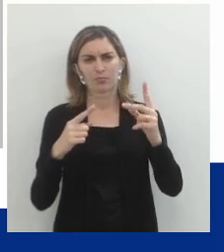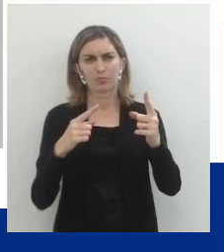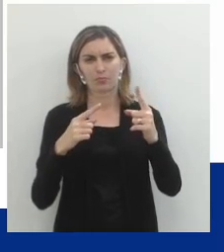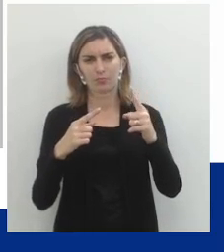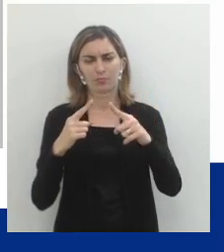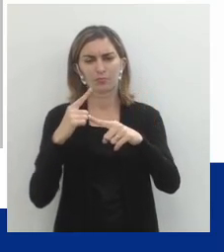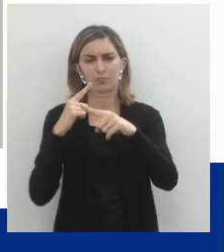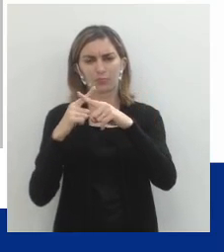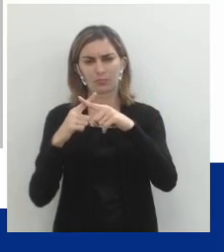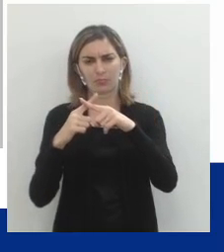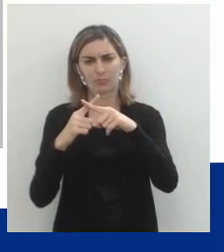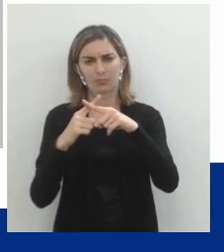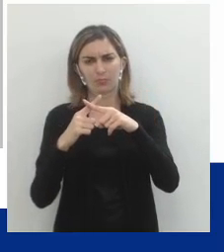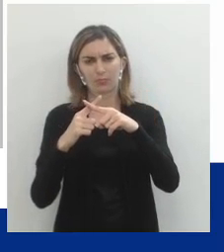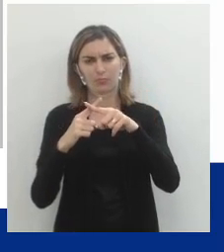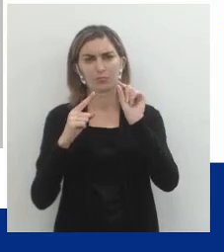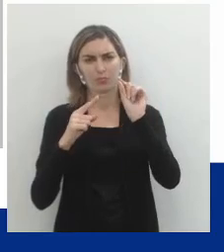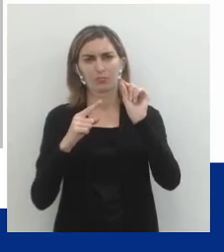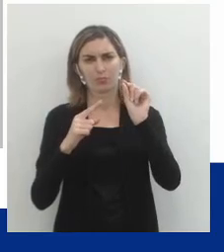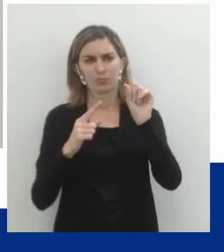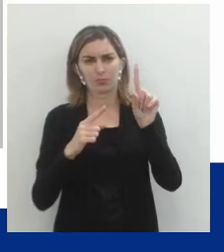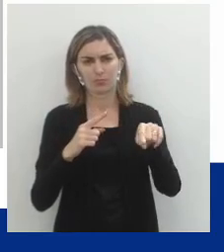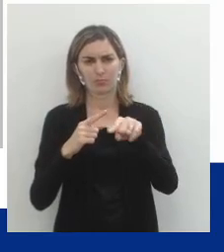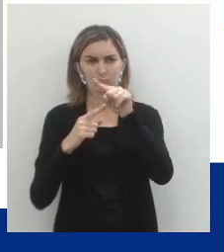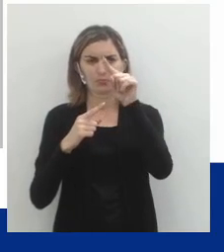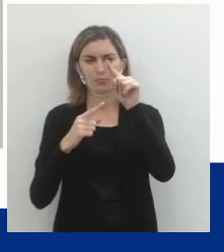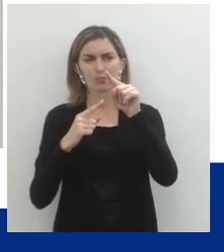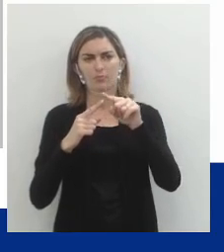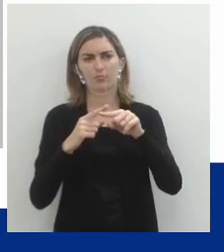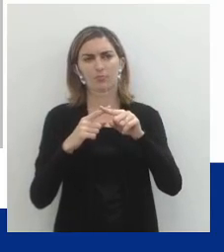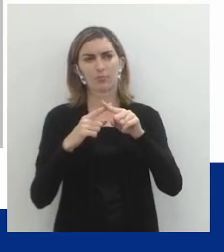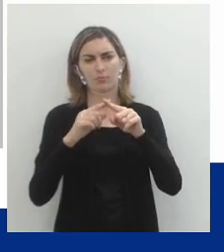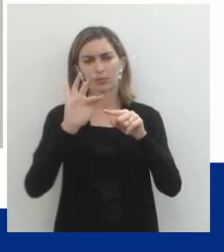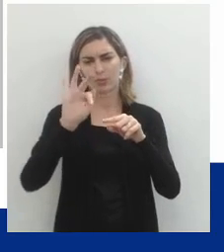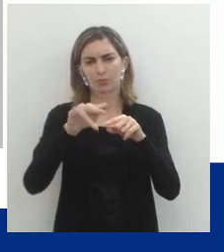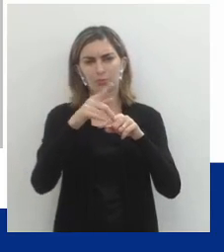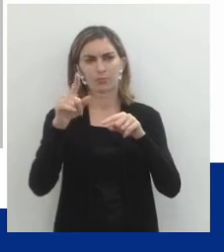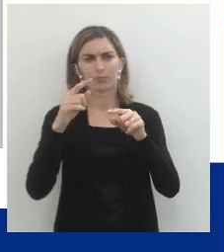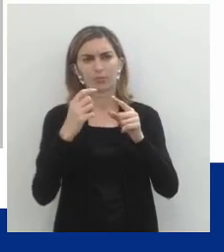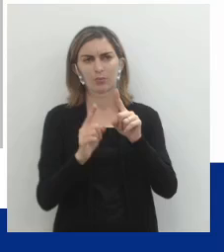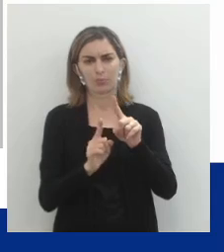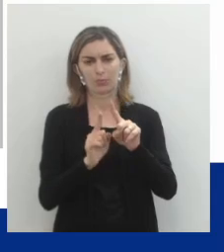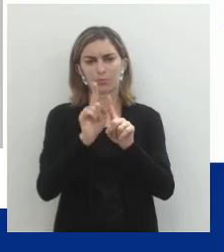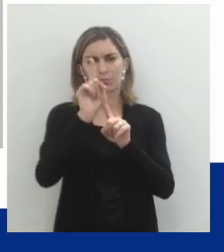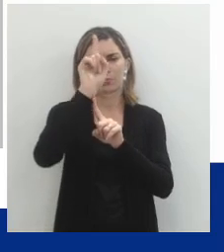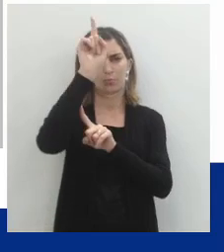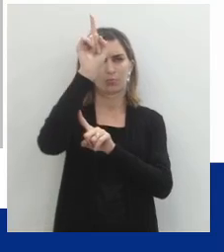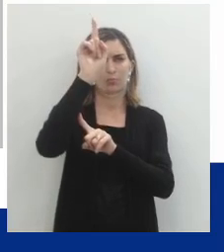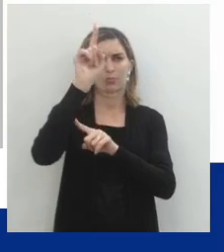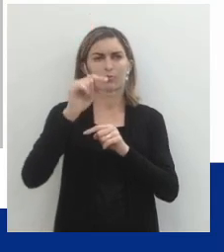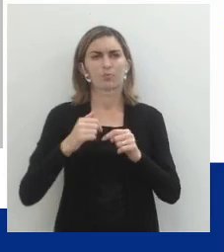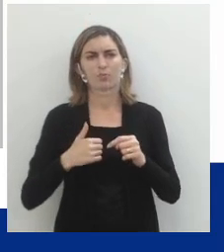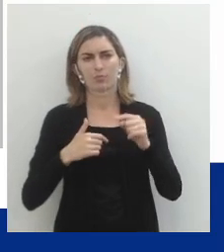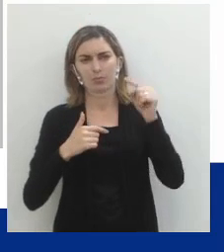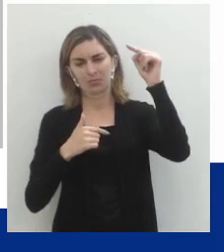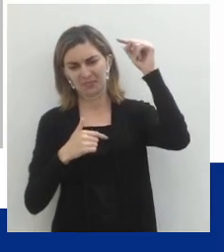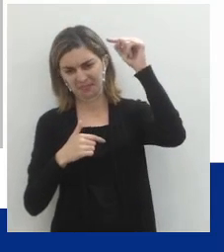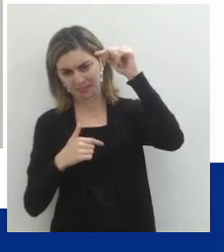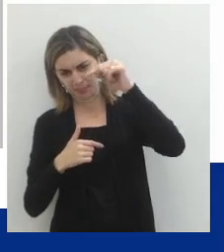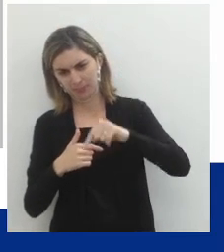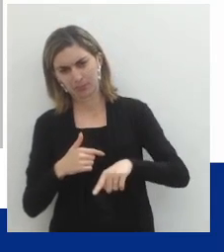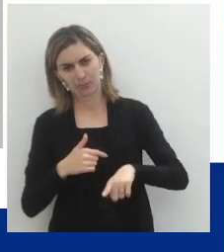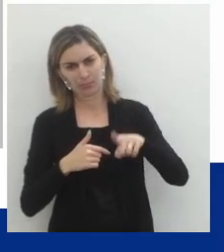dele ir para o 1 aqui, ó, ele vai lá para o 3. Ou seja, a minha função ela vai subir aqui, ó. Opa, ela desce aqui,